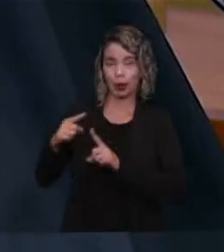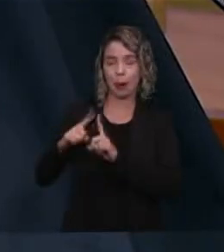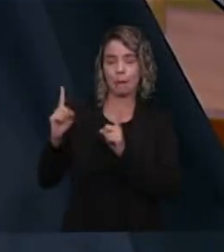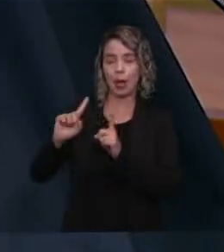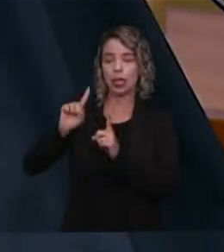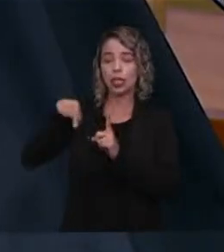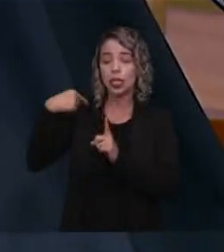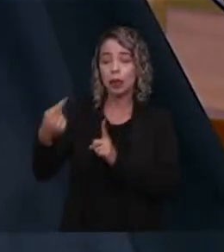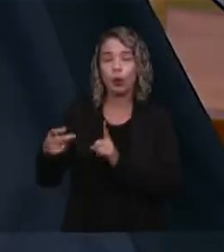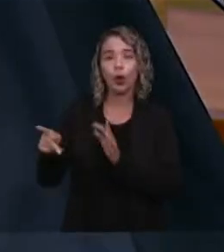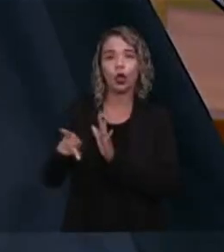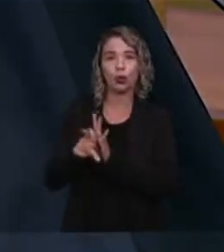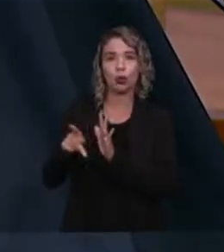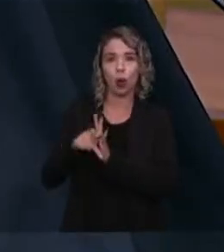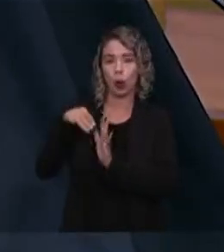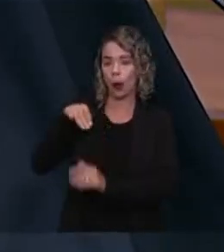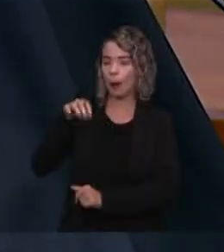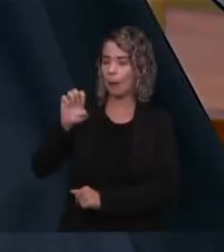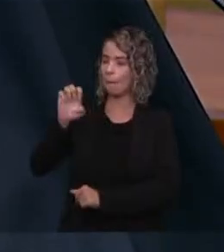foi depois do Mensalão, né?